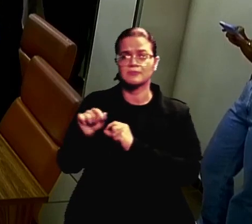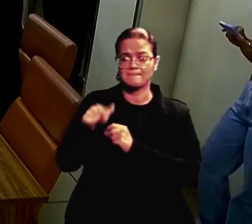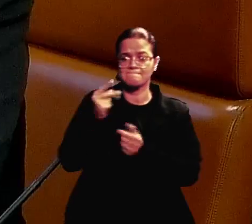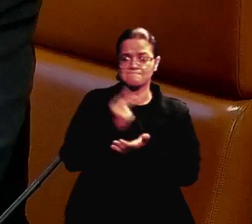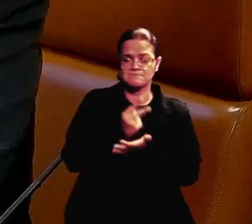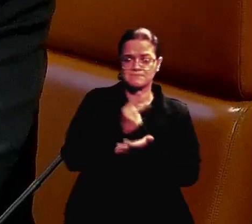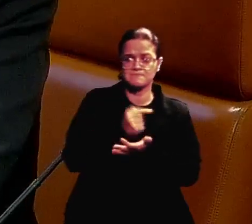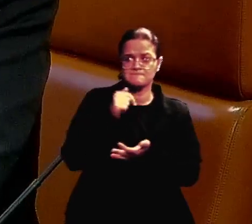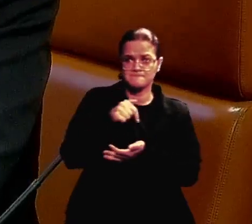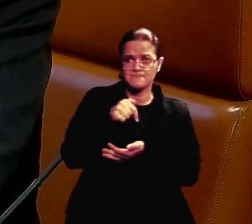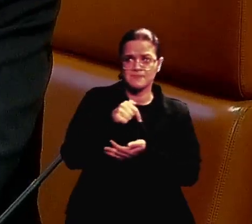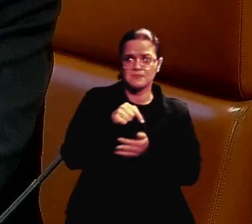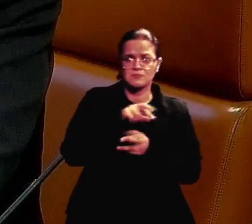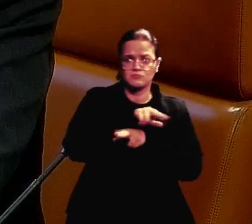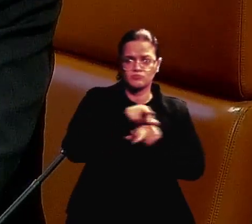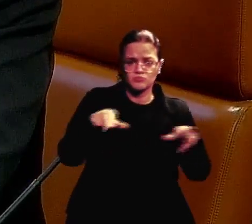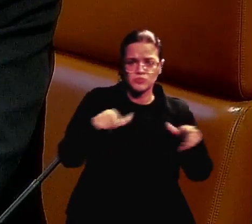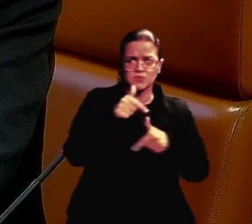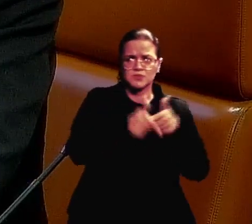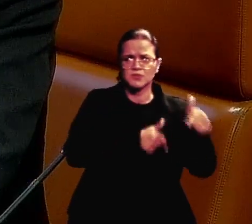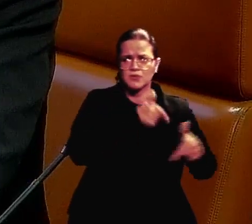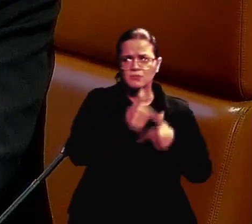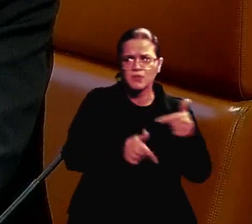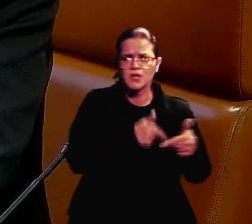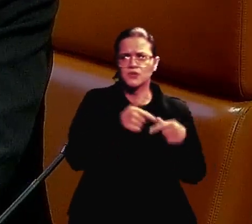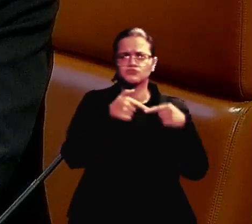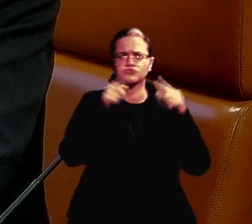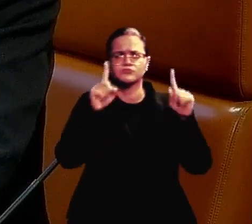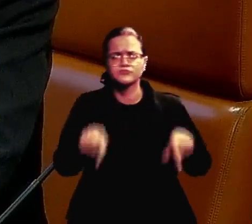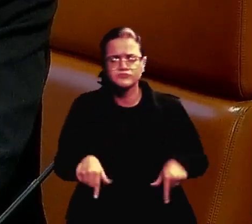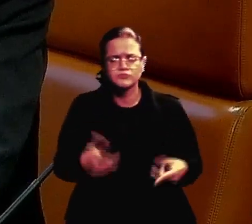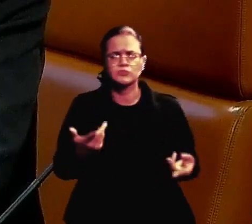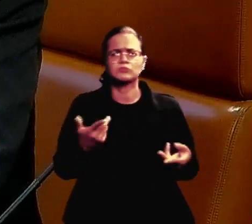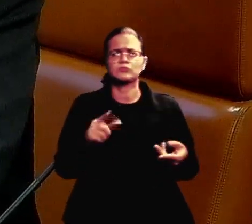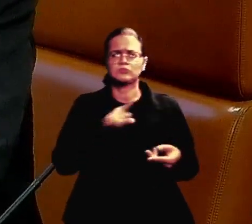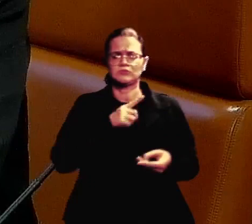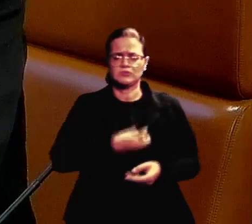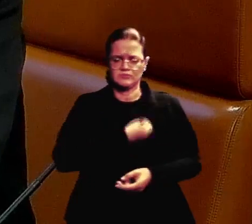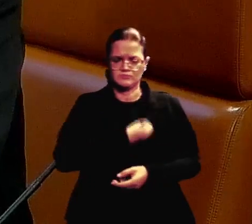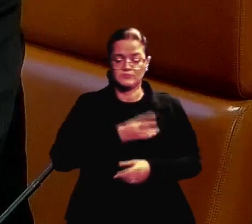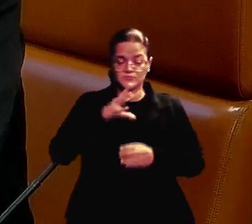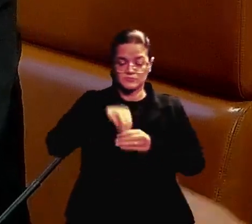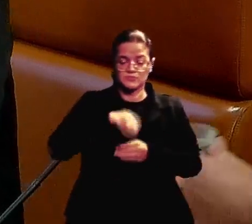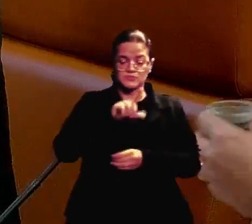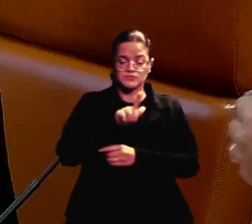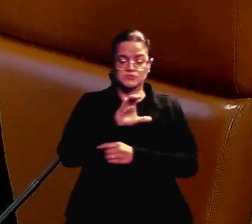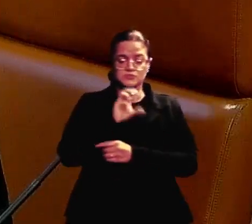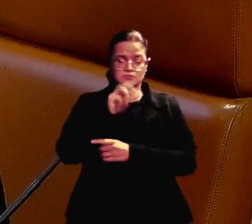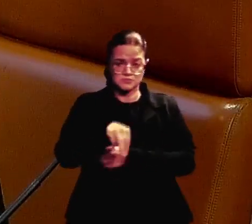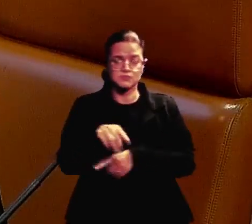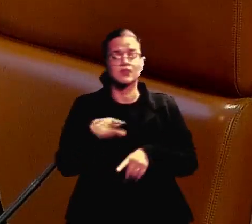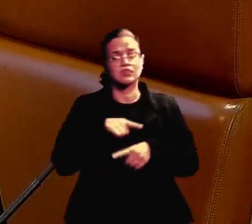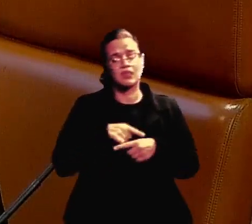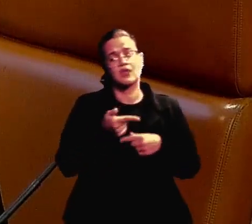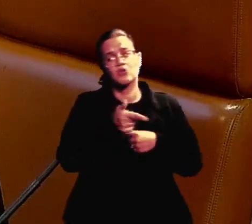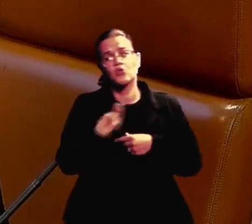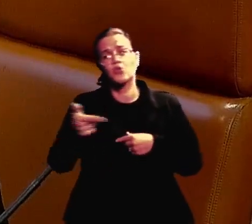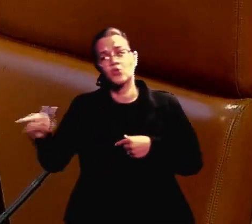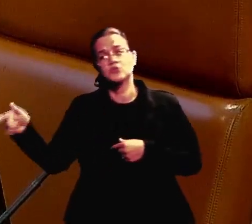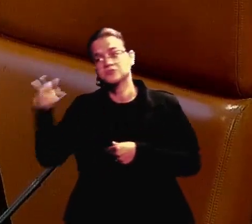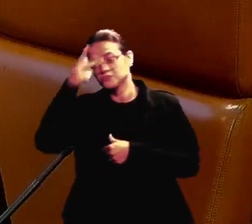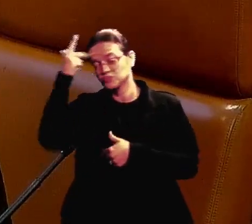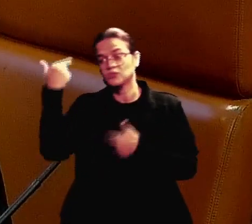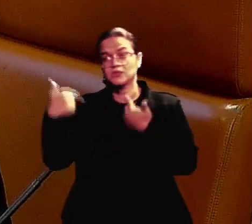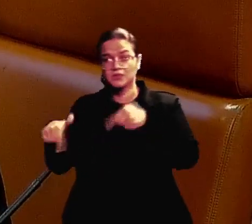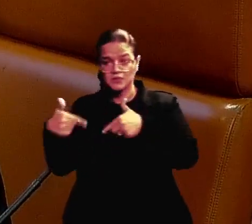além desses trabalhadores do serviço público que estão na guarda, nós temos outros trabalhadores no